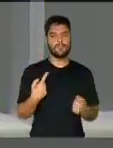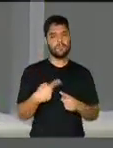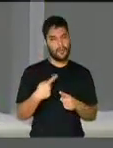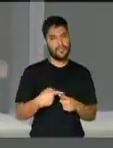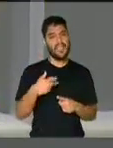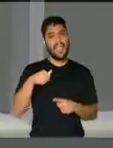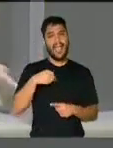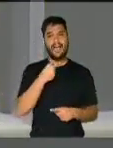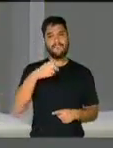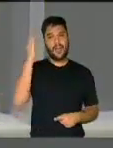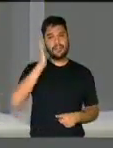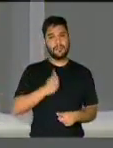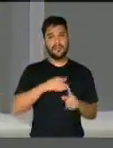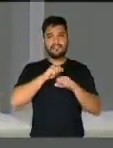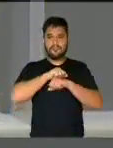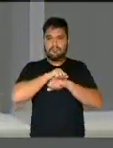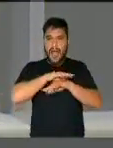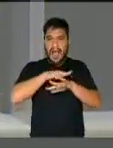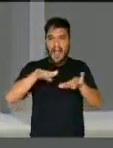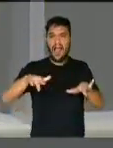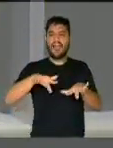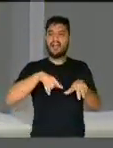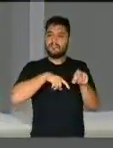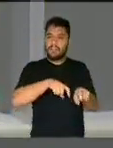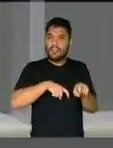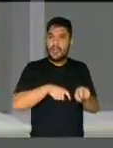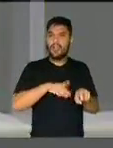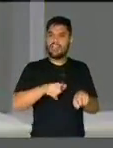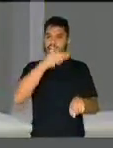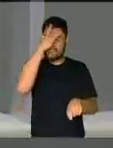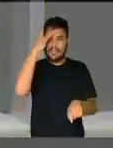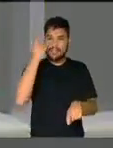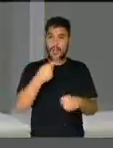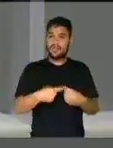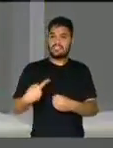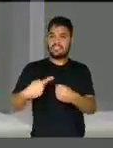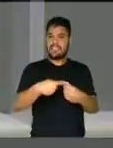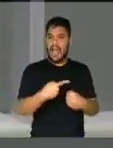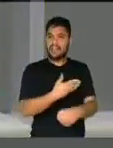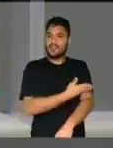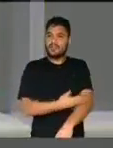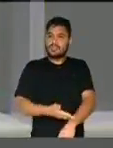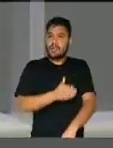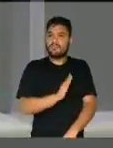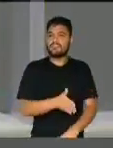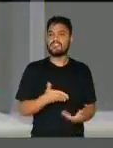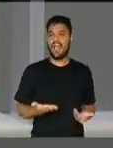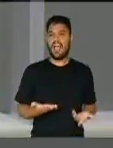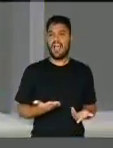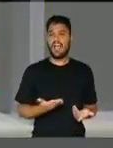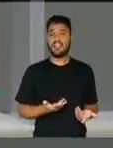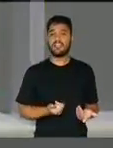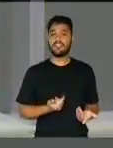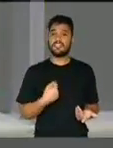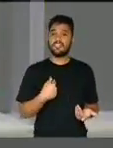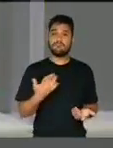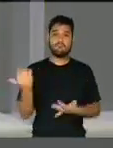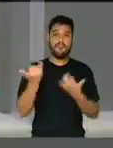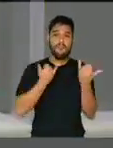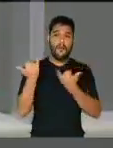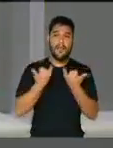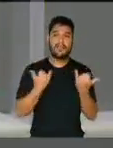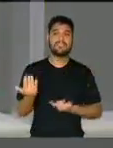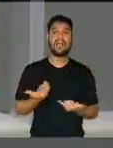povo brasileiro, fala no interior. Já existe esse hábito construído ao longo da história de acompanhamento